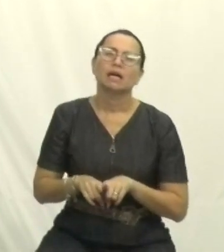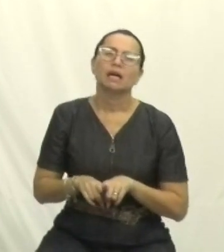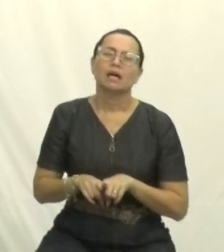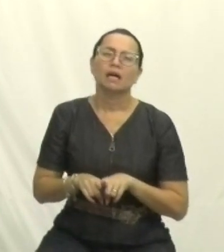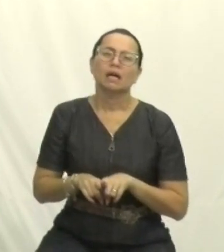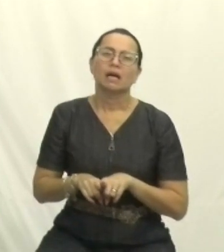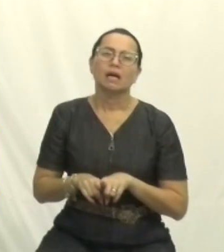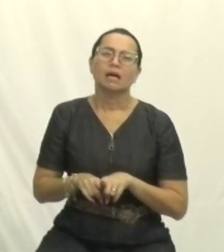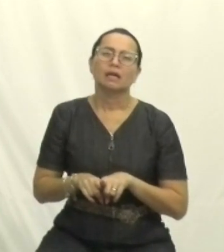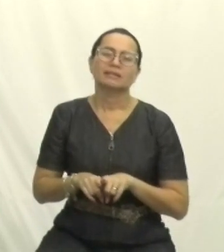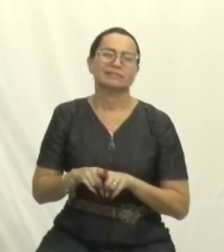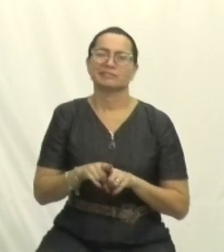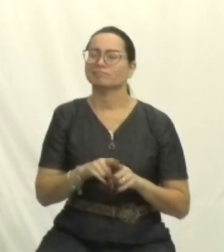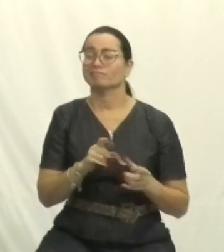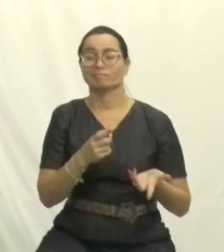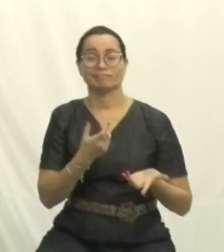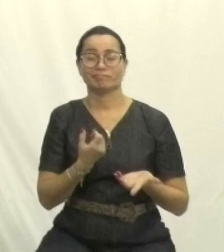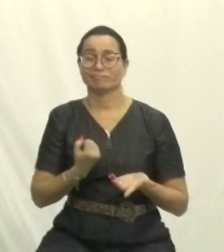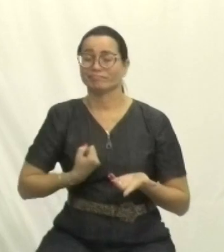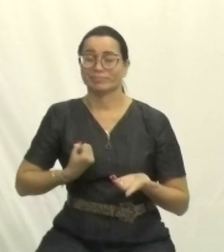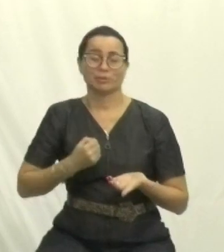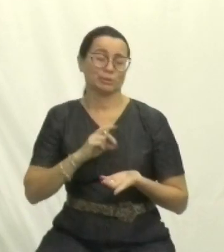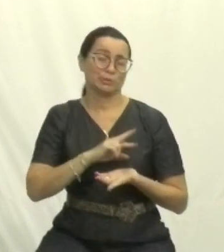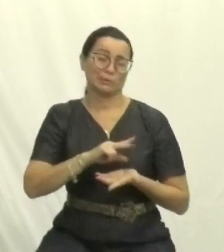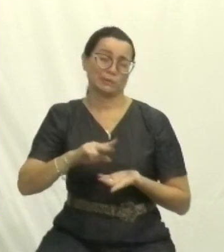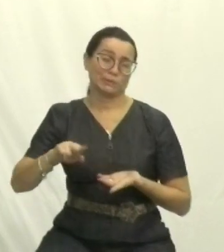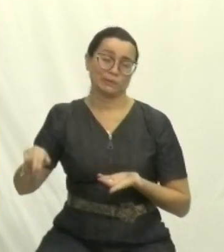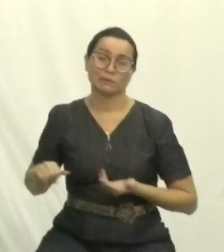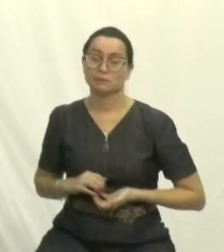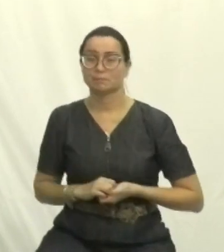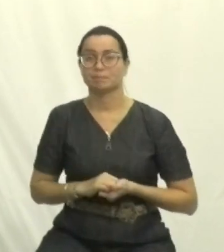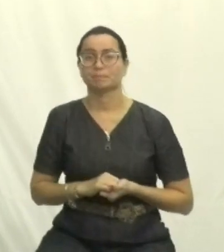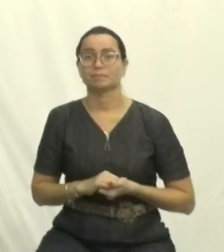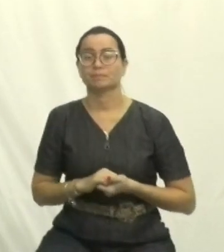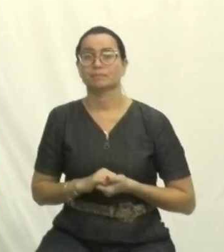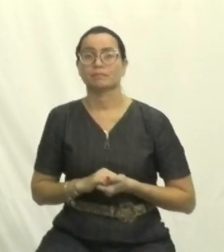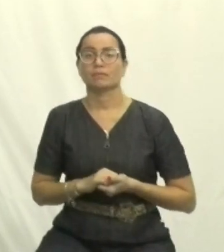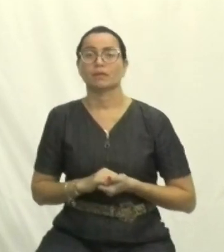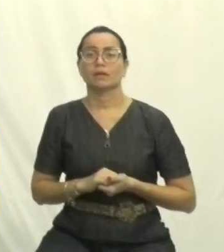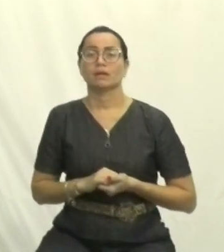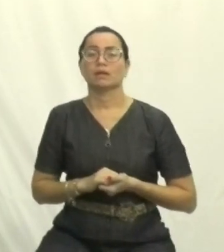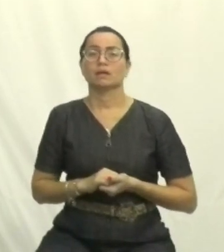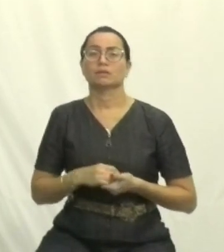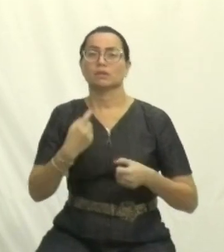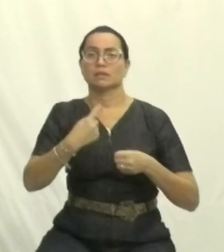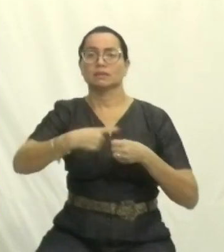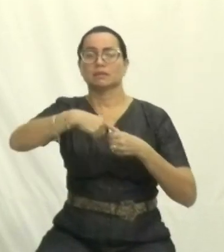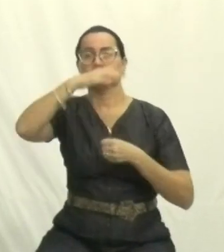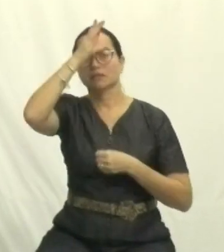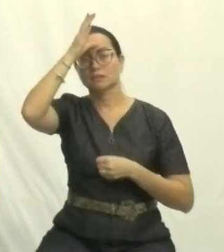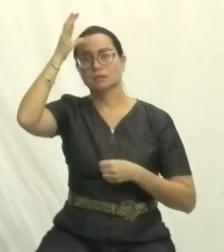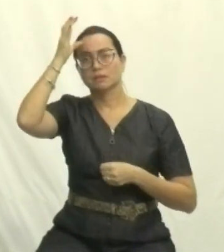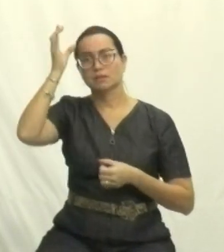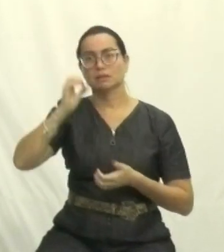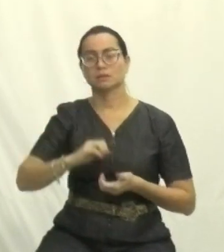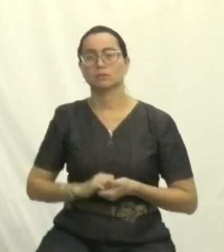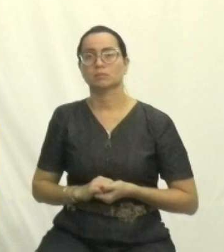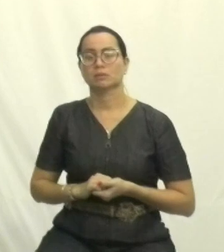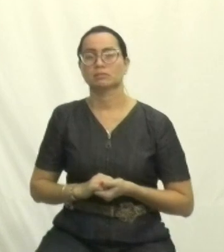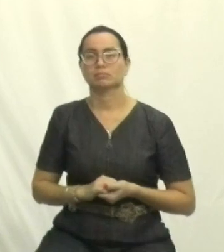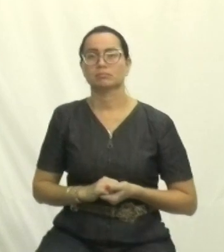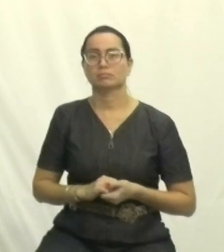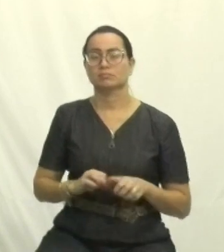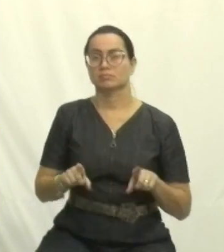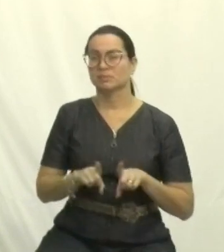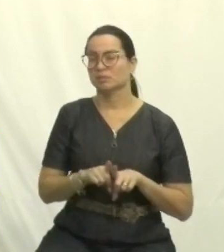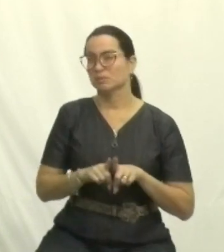N atividades aí que a gente não conseguiu qualificar. E aí só na cidade de Criciúma, basicamente